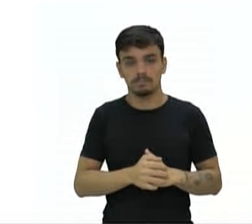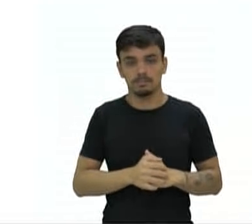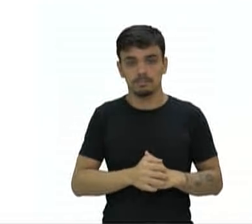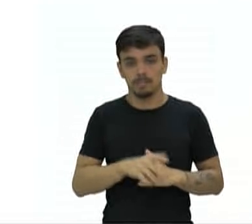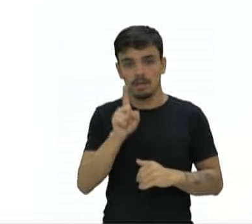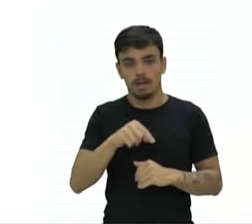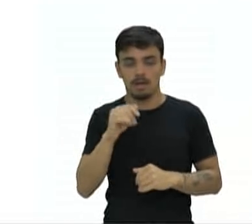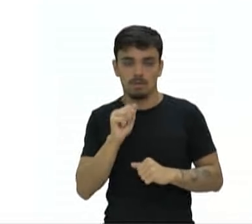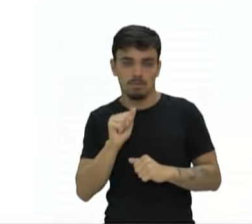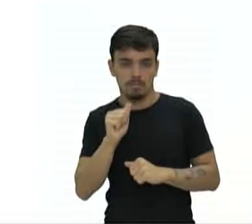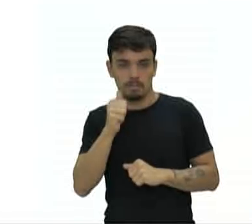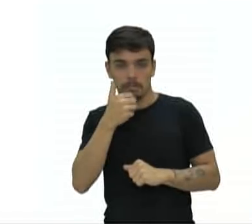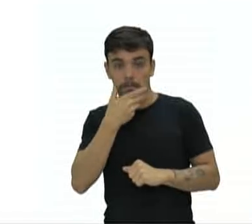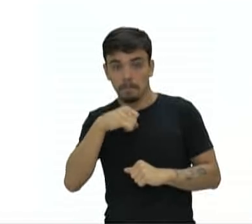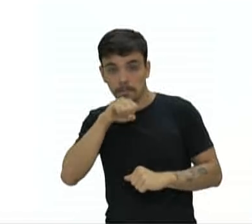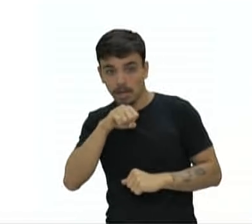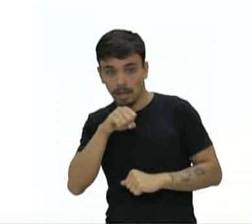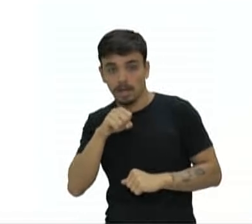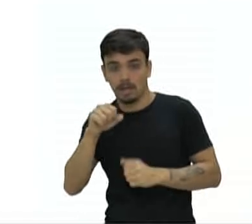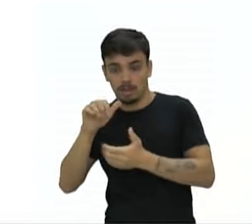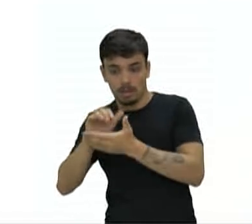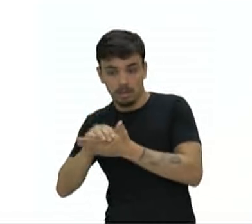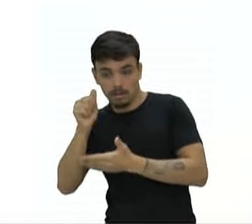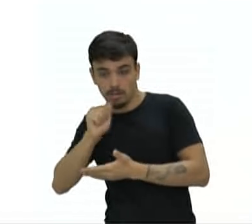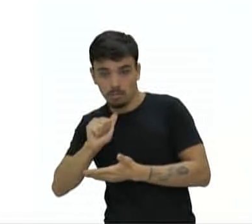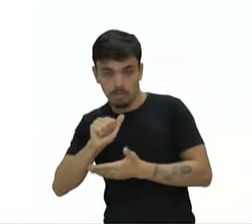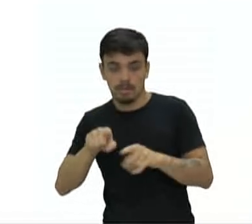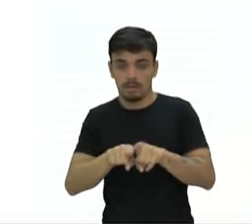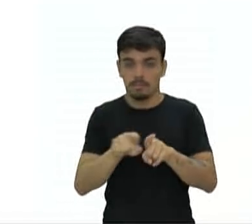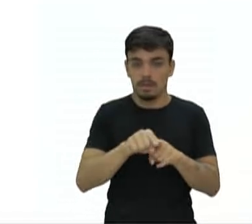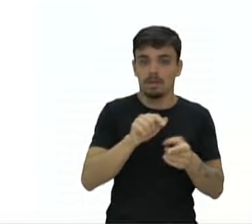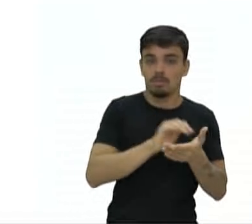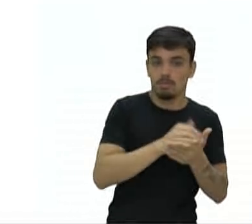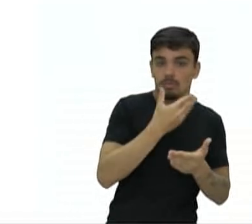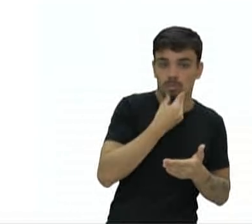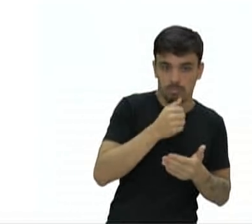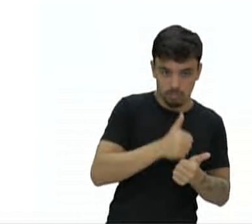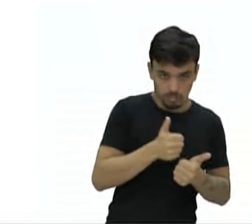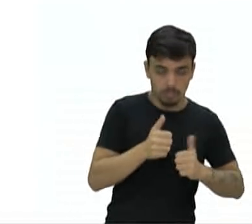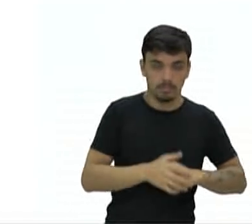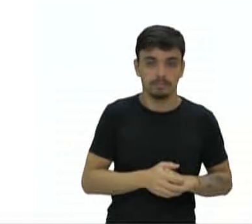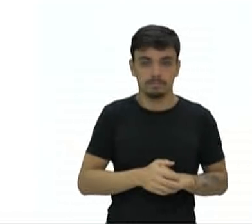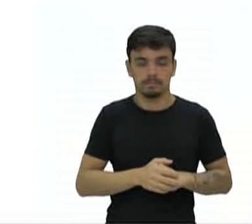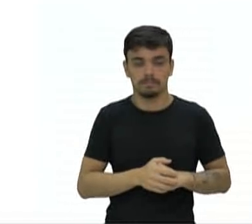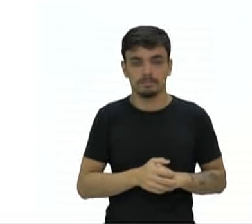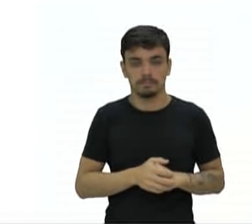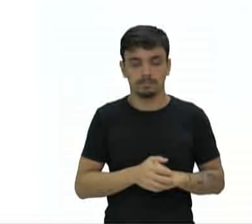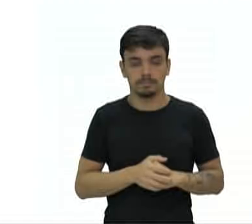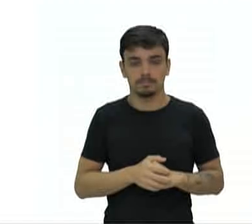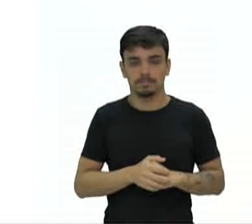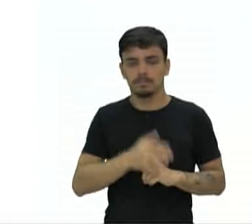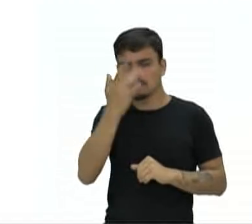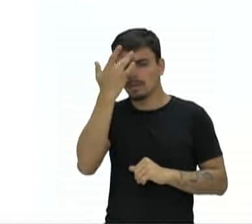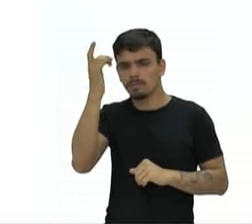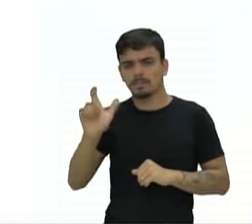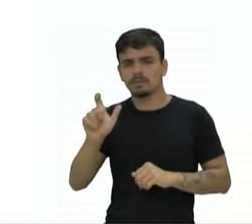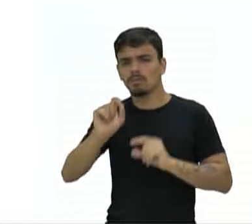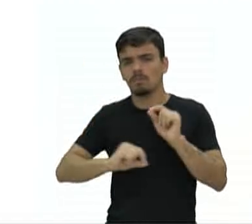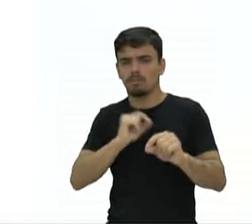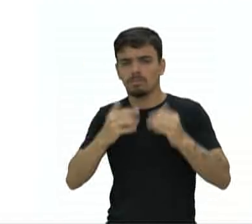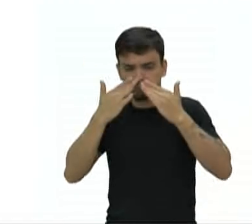pai da noiva e o noivo. Os homens casavam perto dos 30 anos e as meninas entre 15 e 20 anos. Pessoas